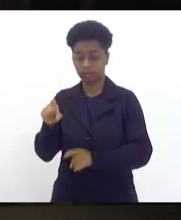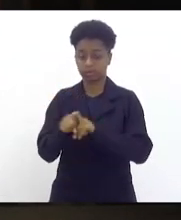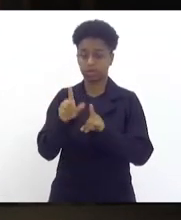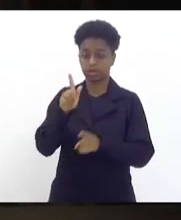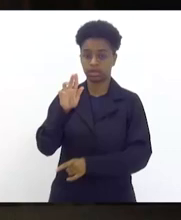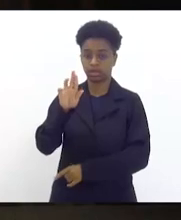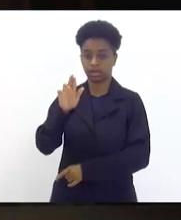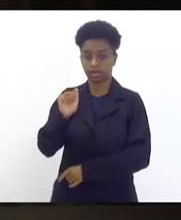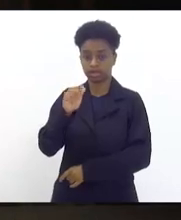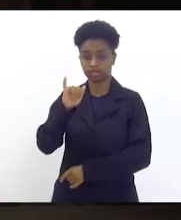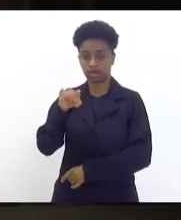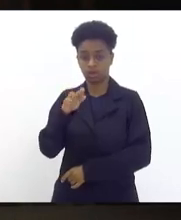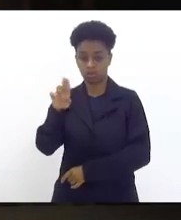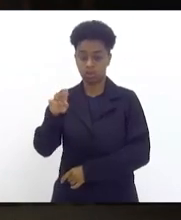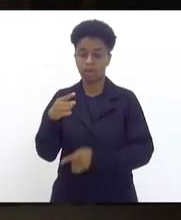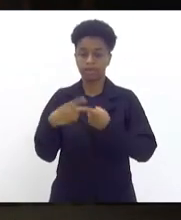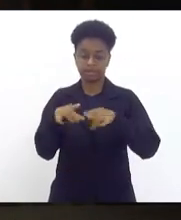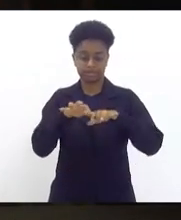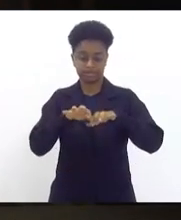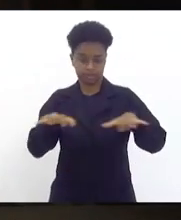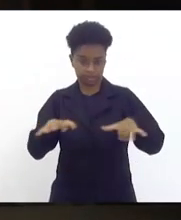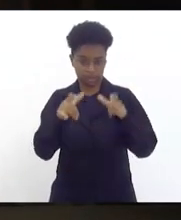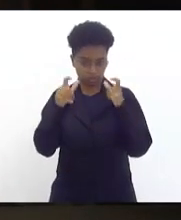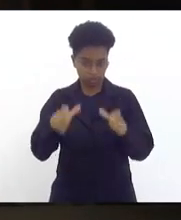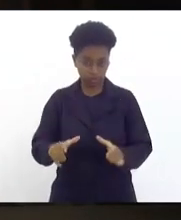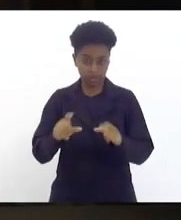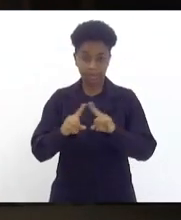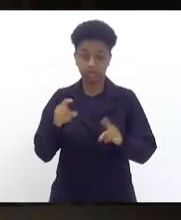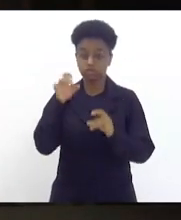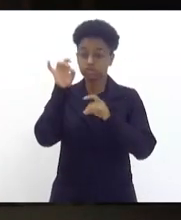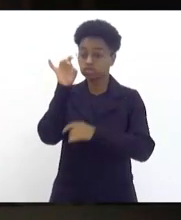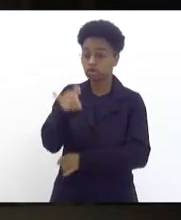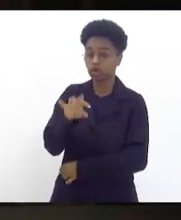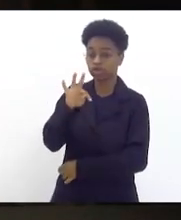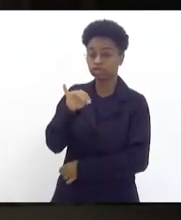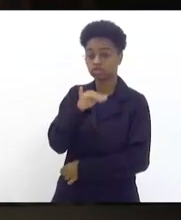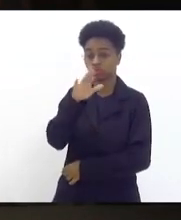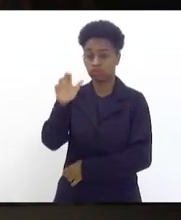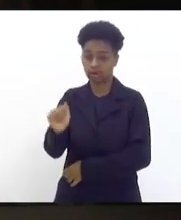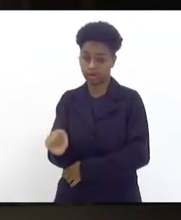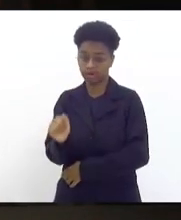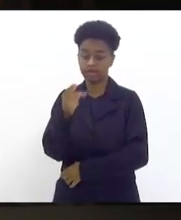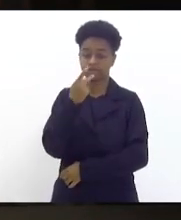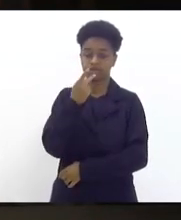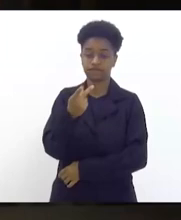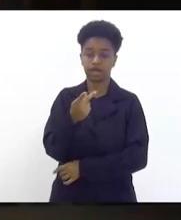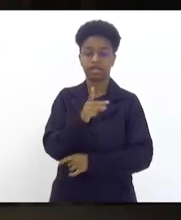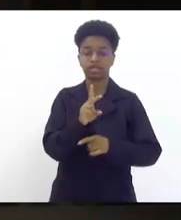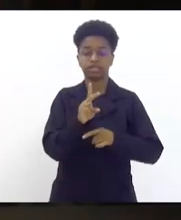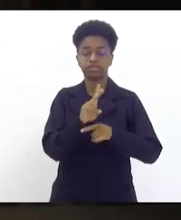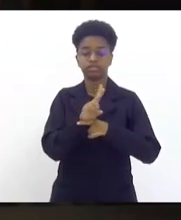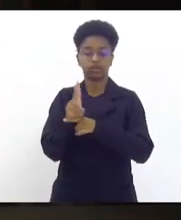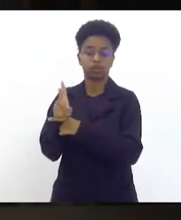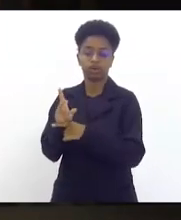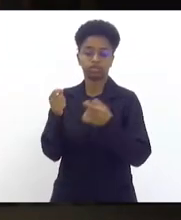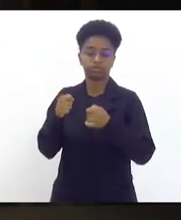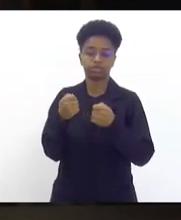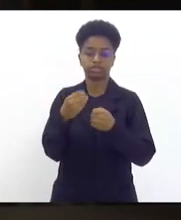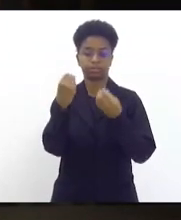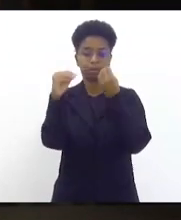o Tratado de Tordesilhas o espaço e só a Tijuca está sendo ampliada a segurança presente